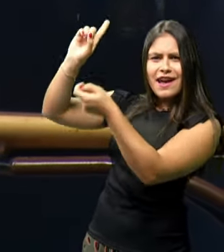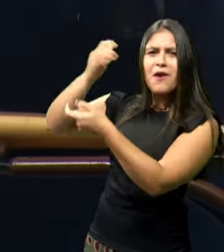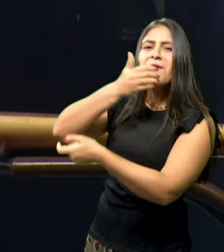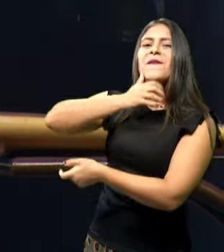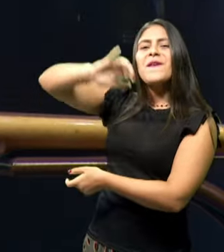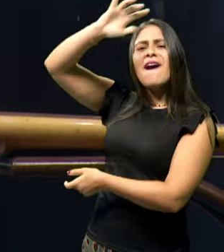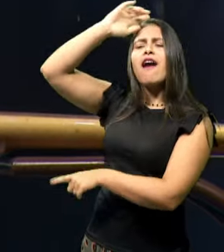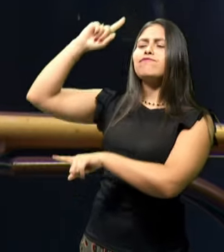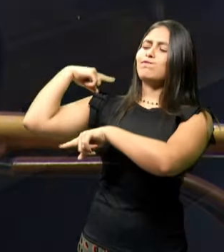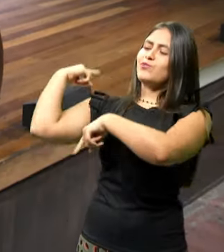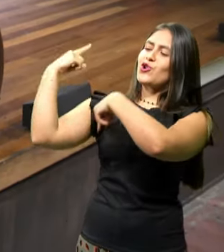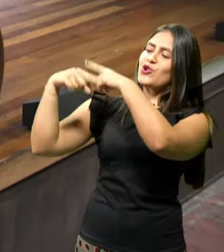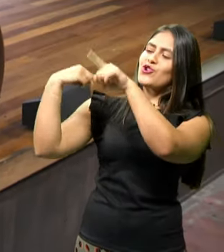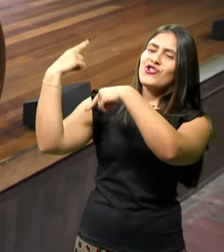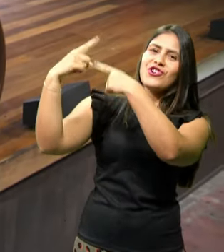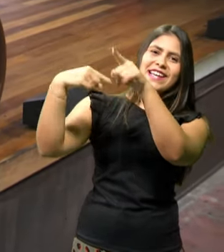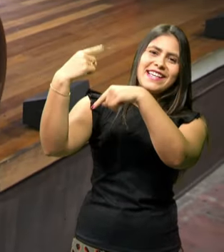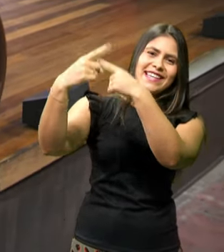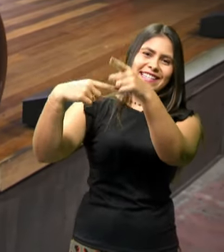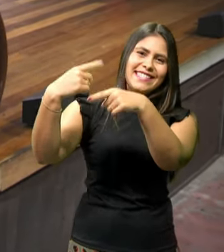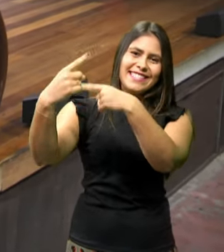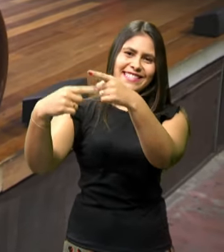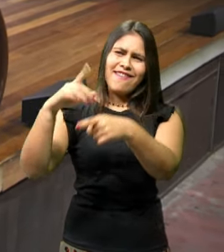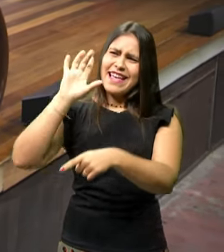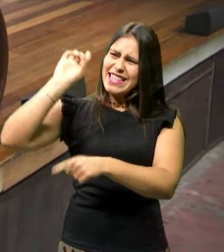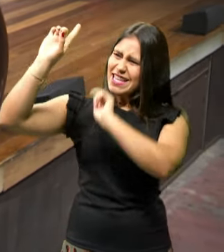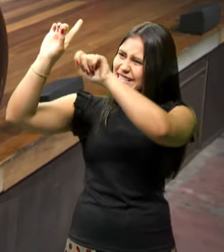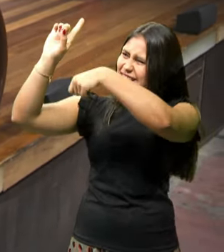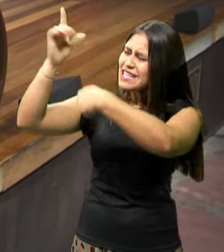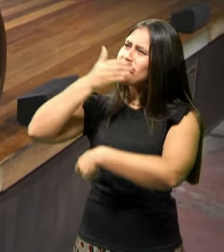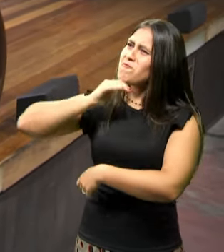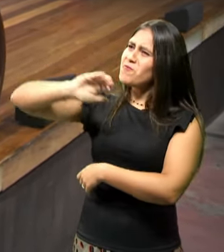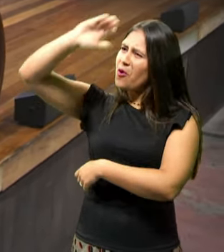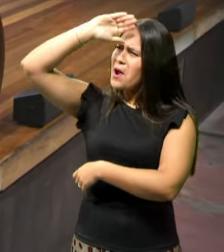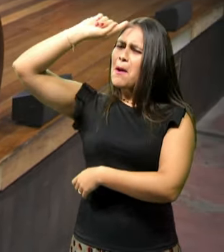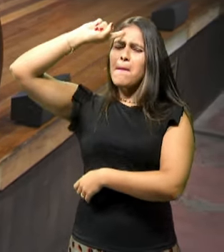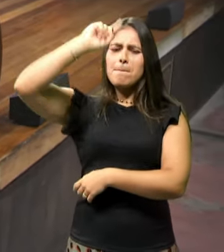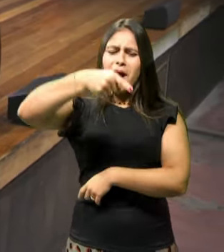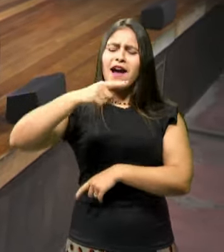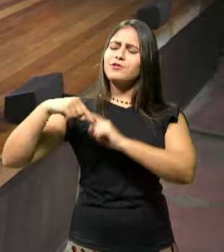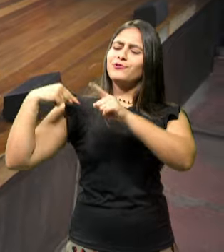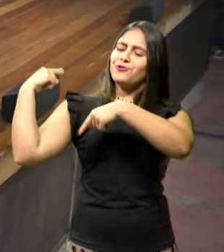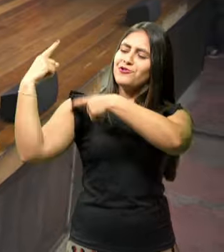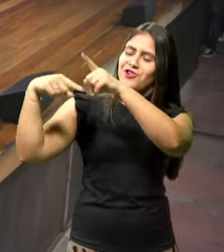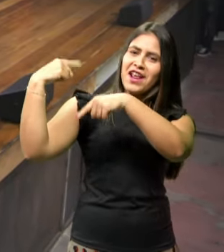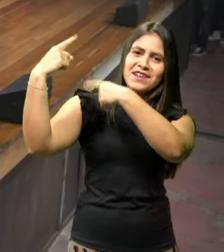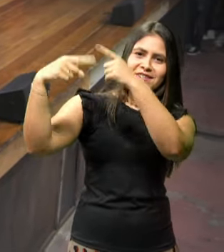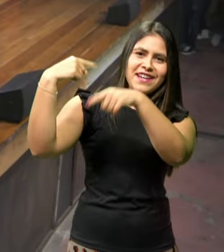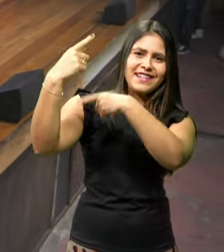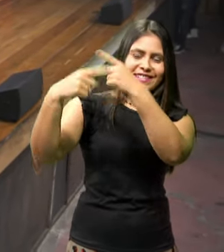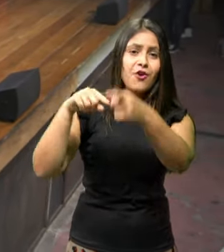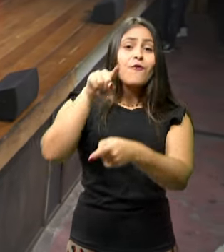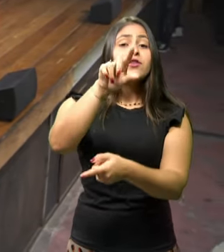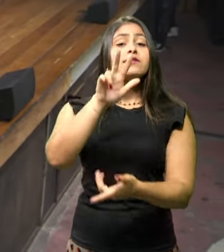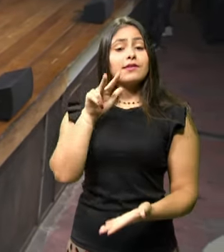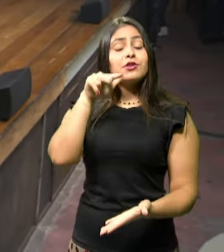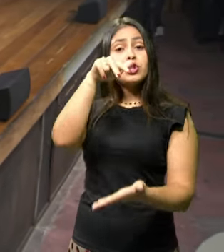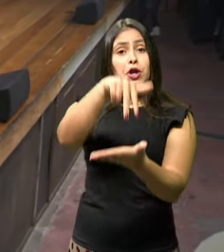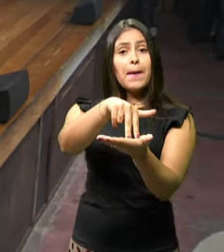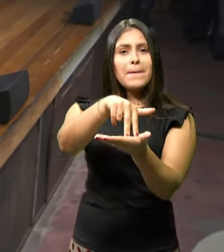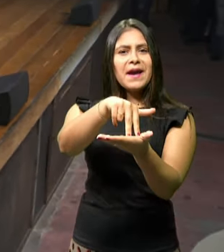de geração em geração. O Senhor reina de geração em geração. Levante-se do seu